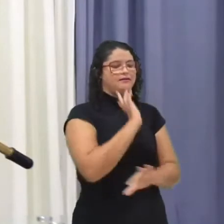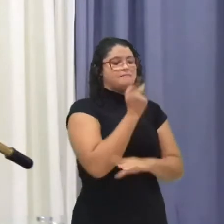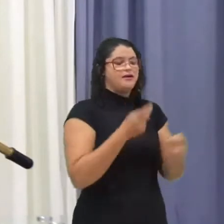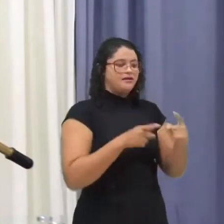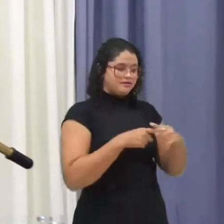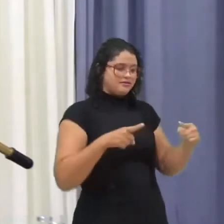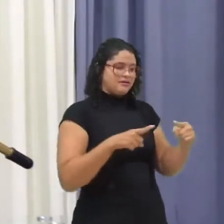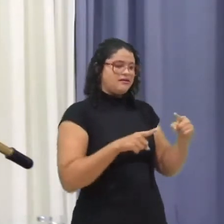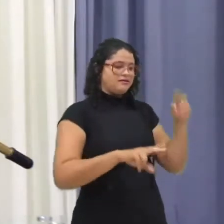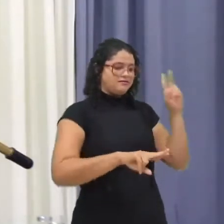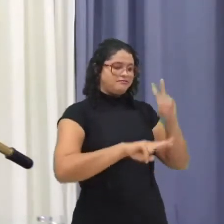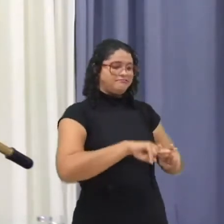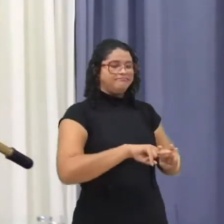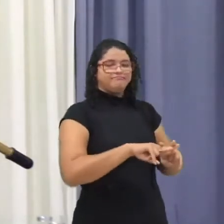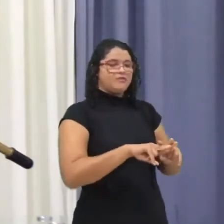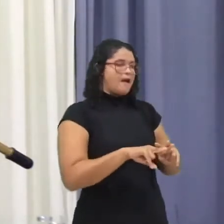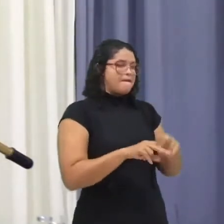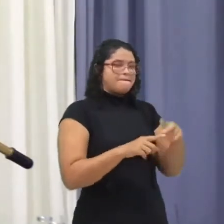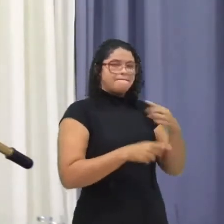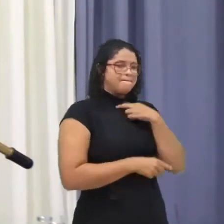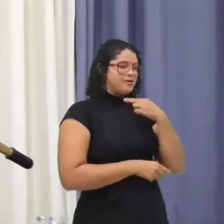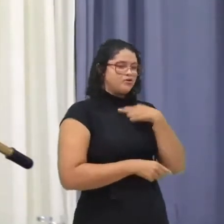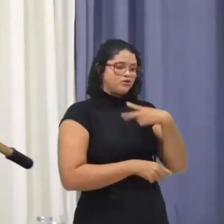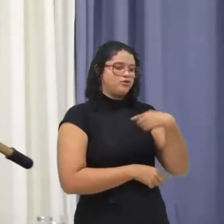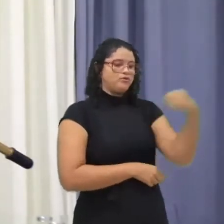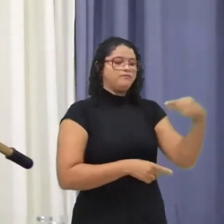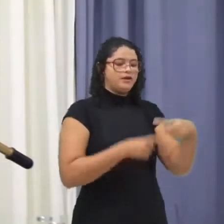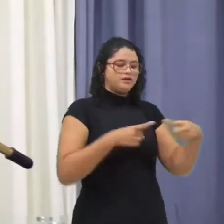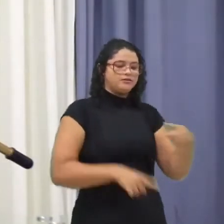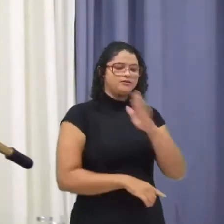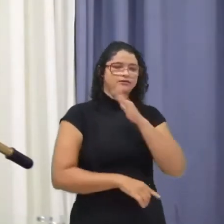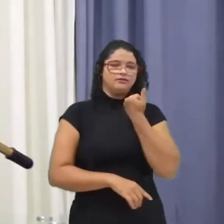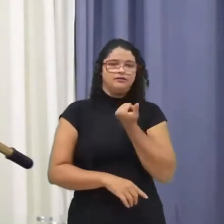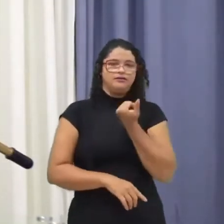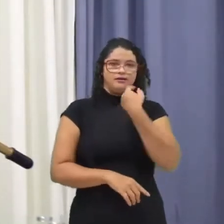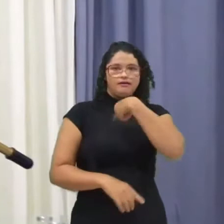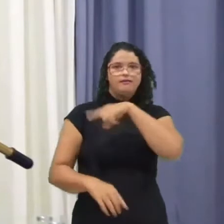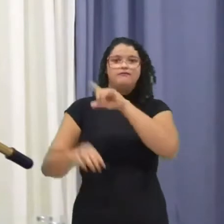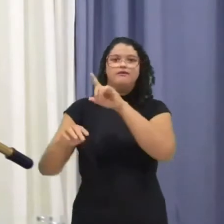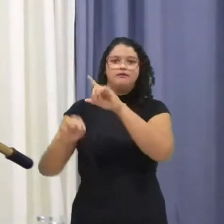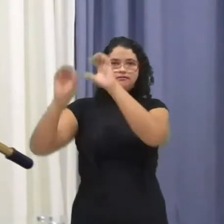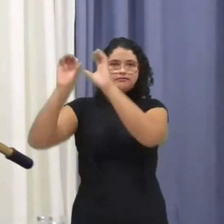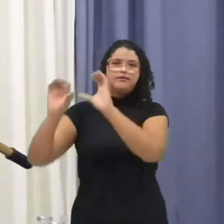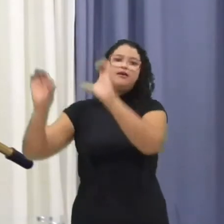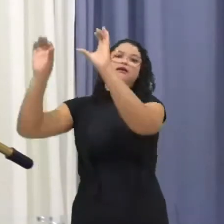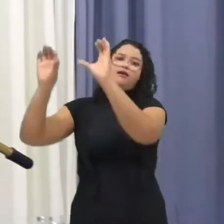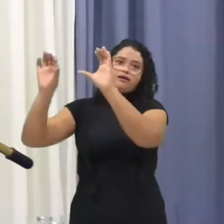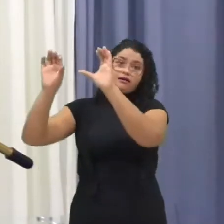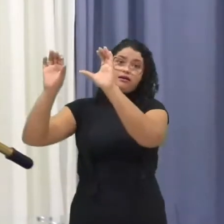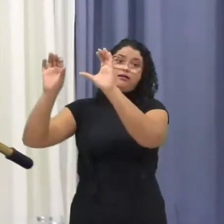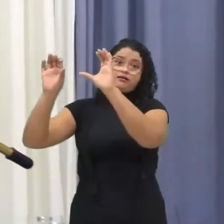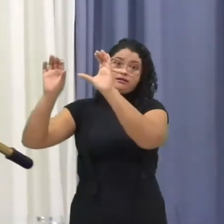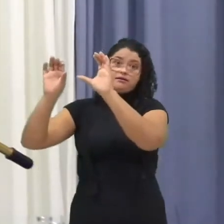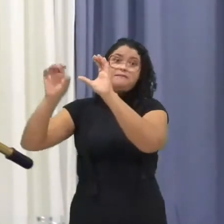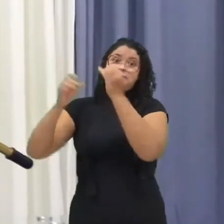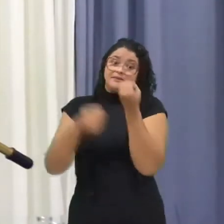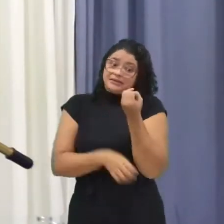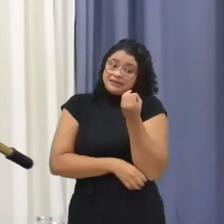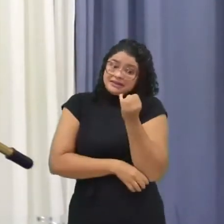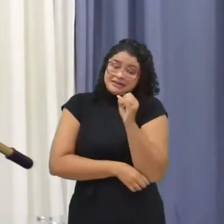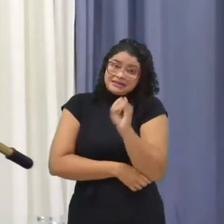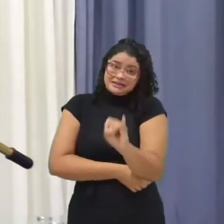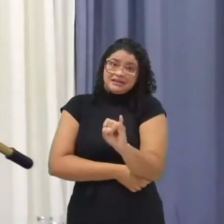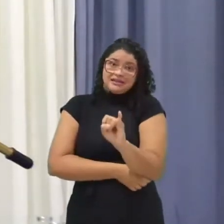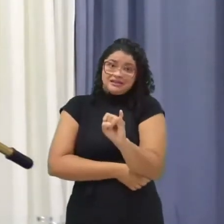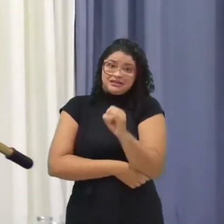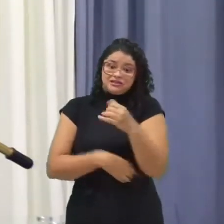prisão e ele não podia sair. Os que morrem em Cristo vão para o paraíso que está no céu, isto é, seu corpo